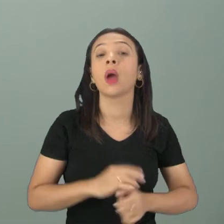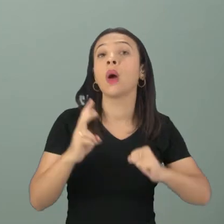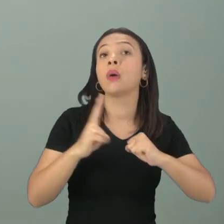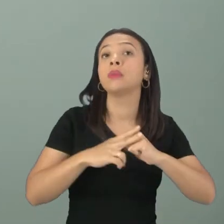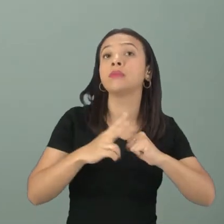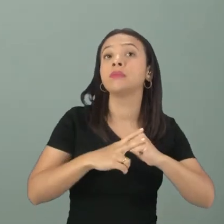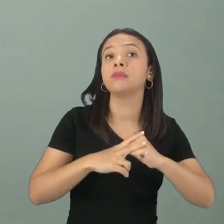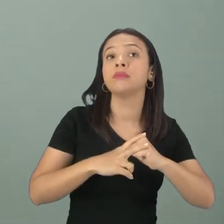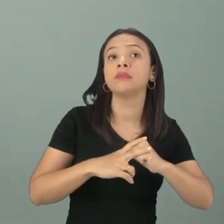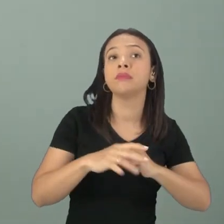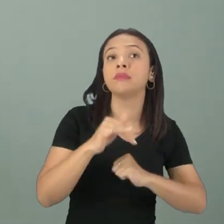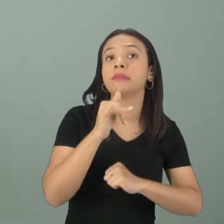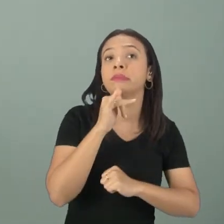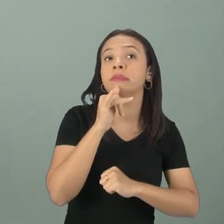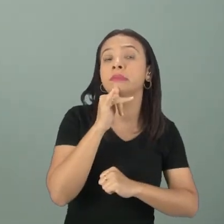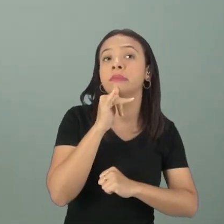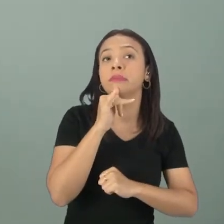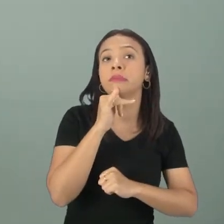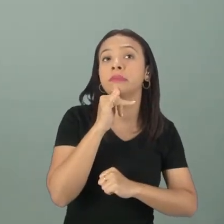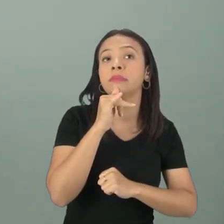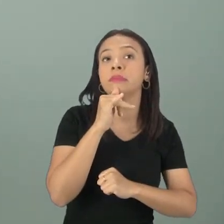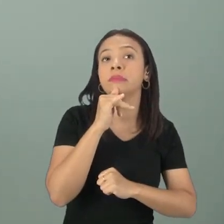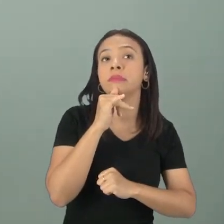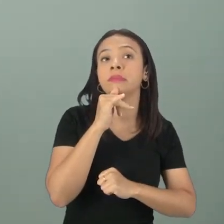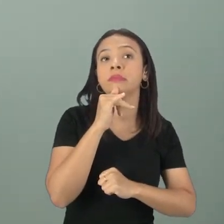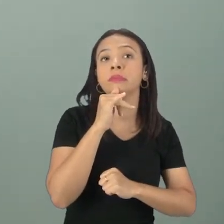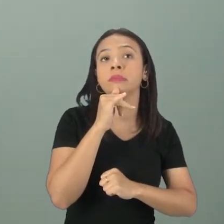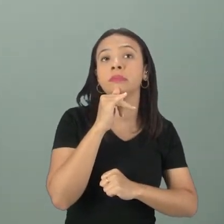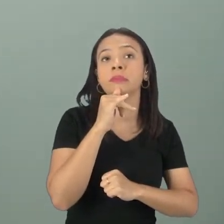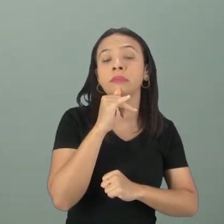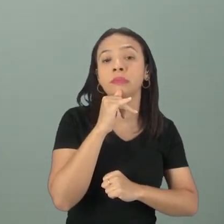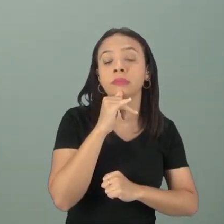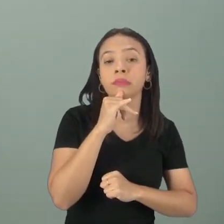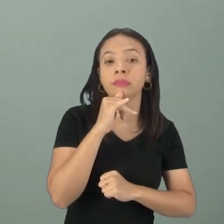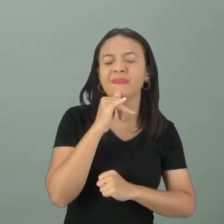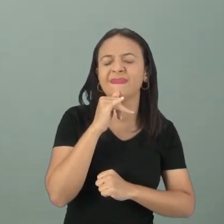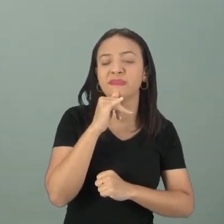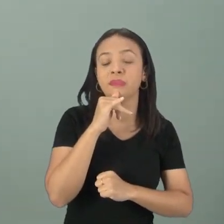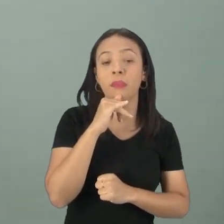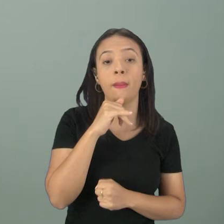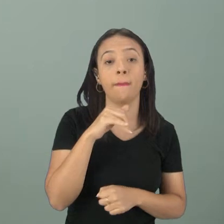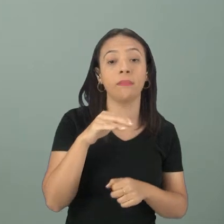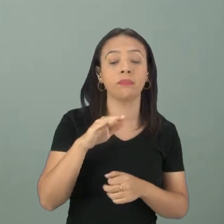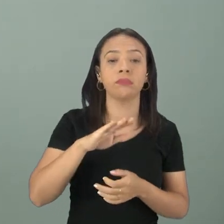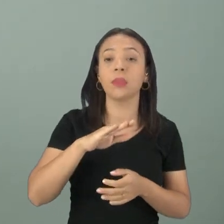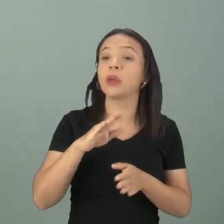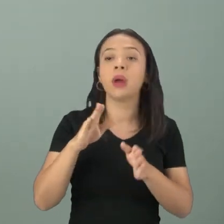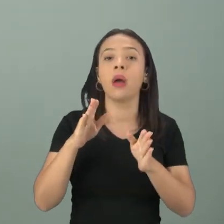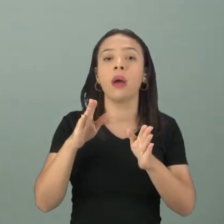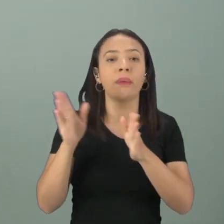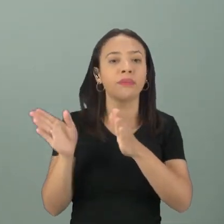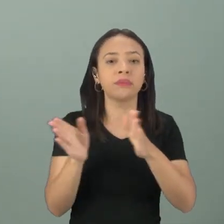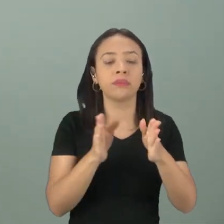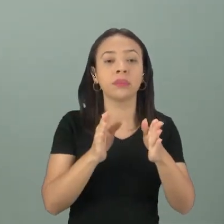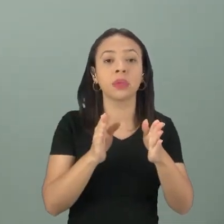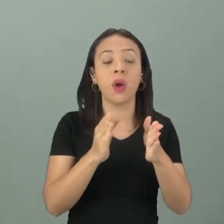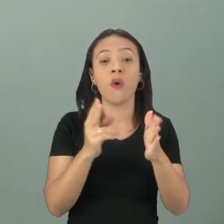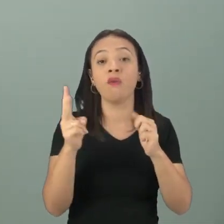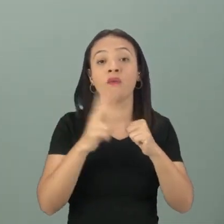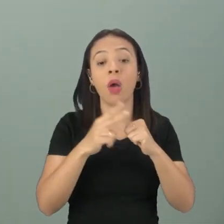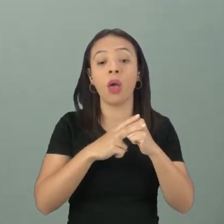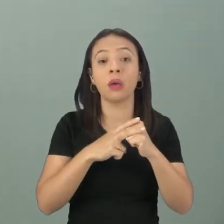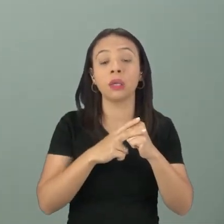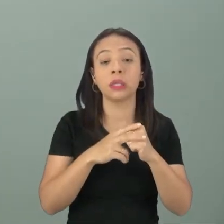como pass, que é o verbo passar, que esse verbo ele termina com SS. Você